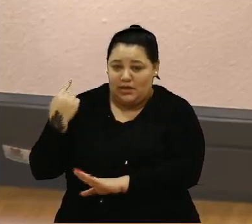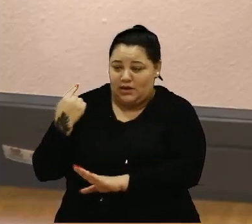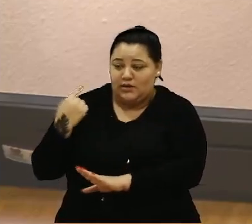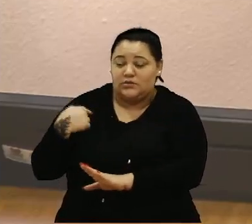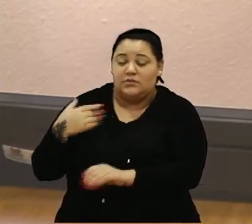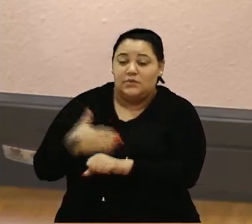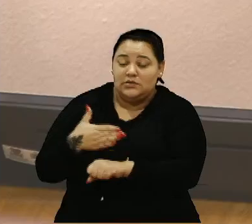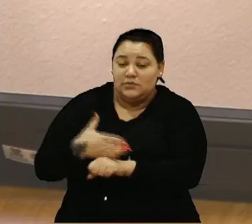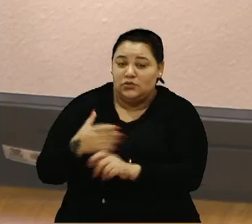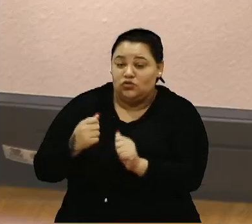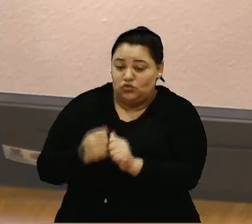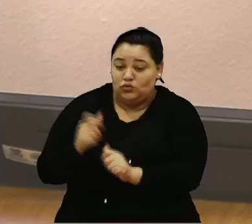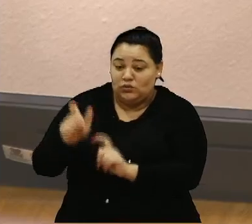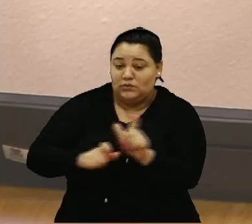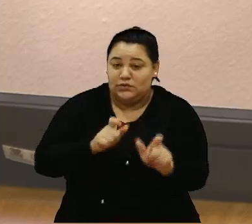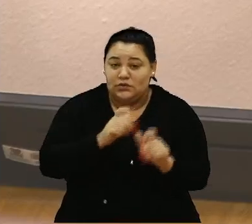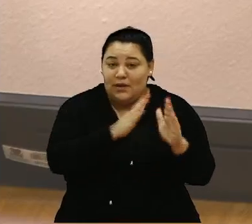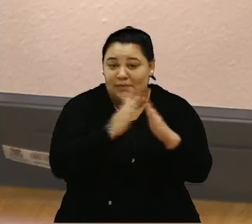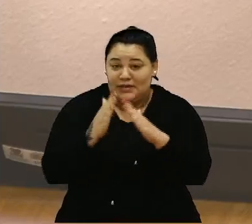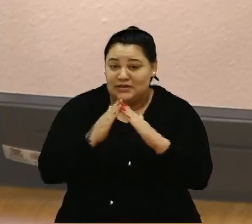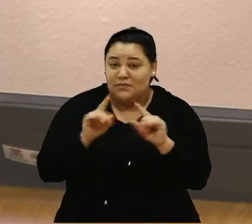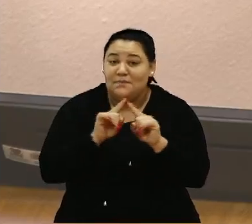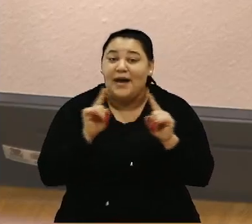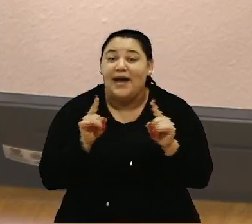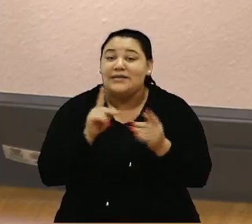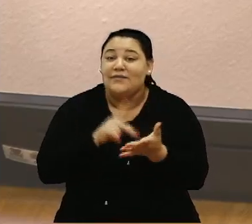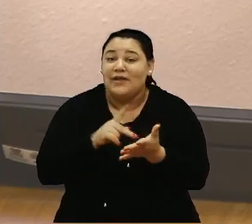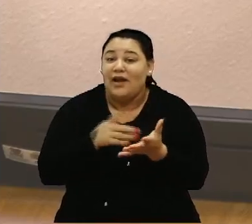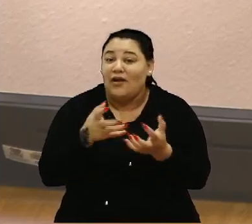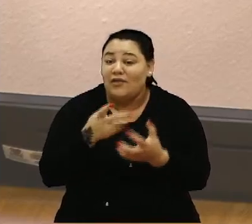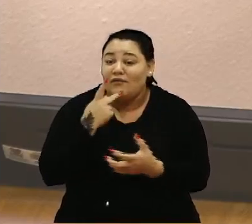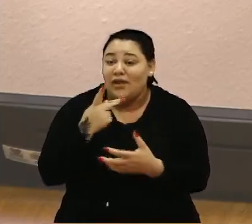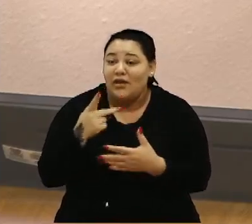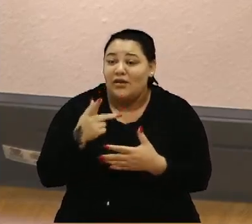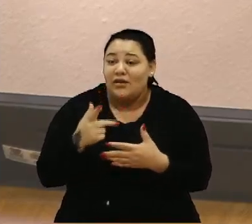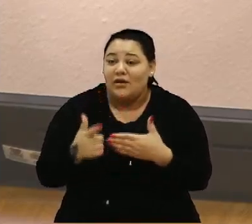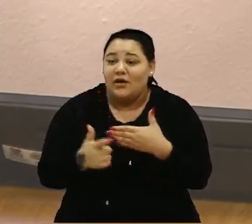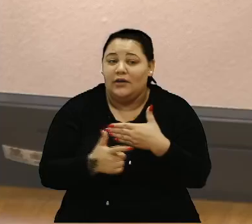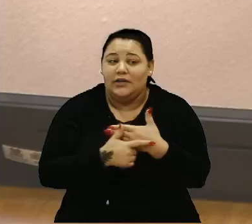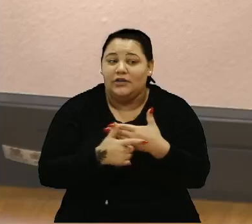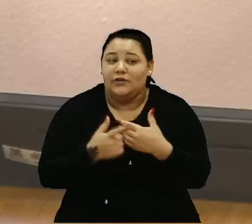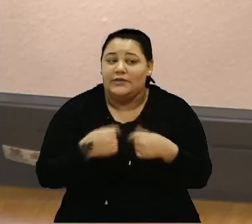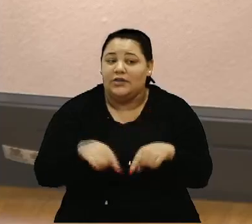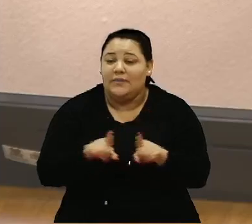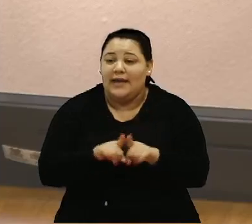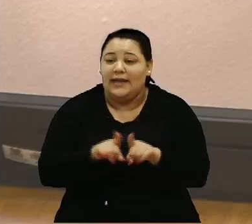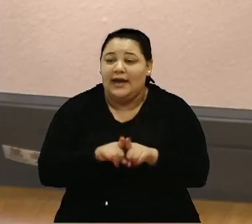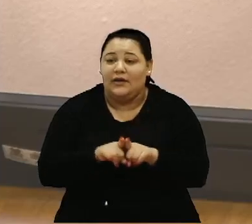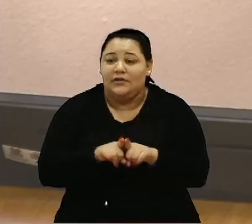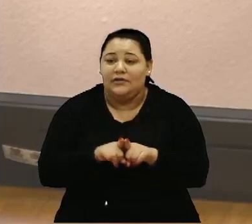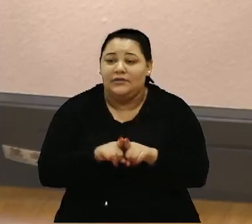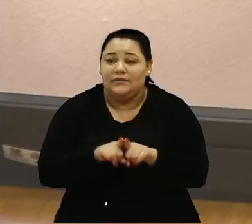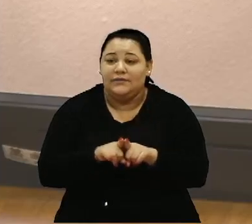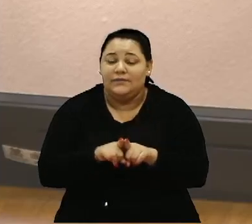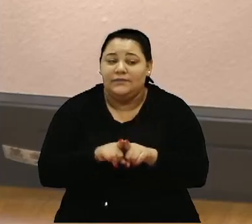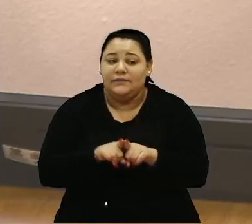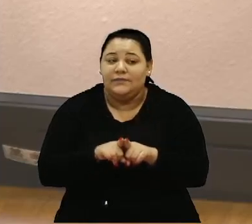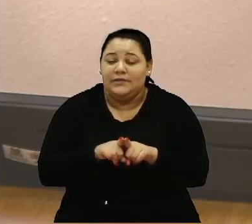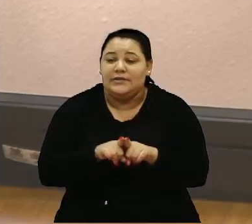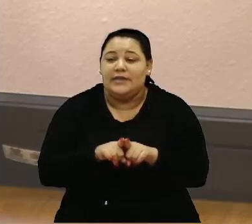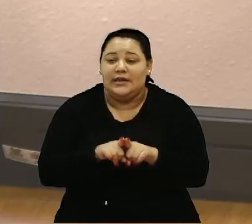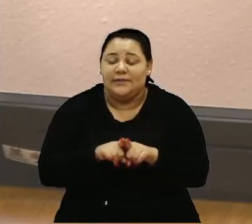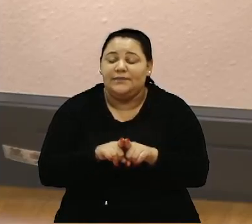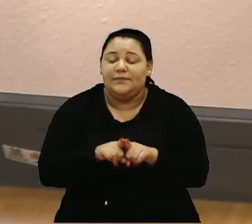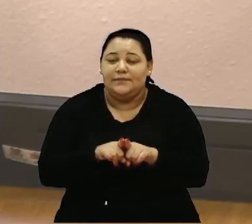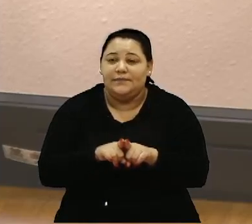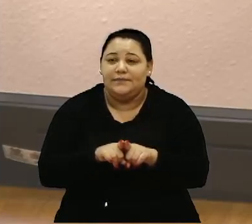Conselho Municipal da Habitação. Mas quero falar mais aqui como prefeitura, a parte da prefeitura, e eu, quanto secretário da Habitação, senti na pele